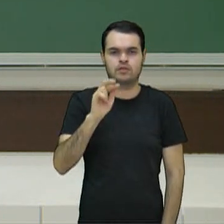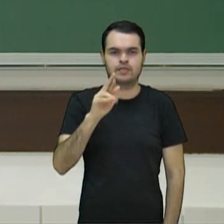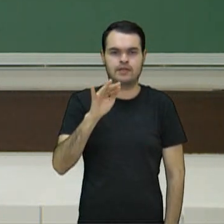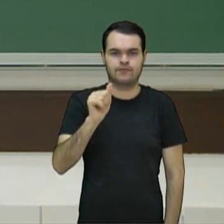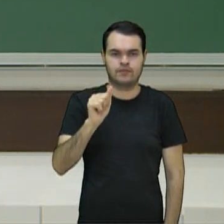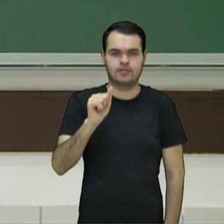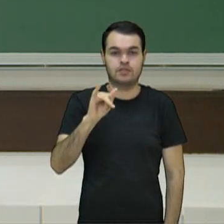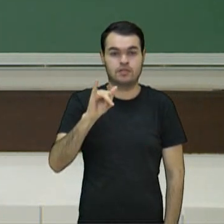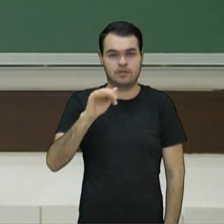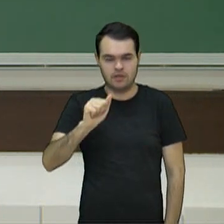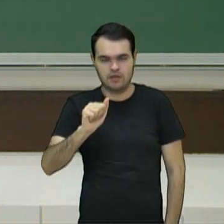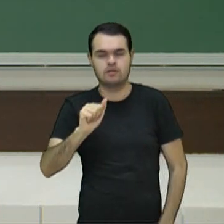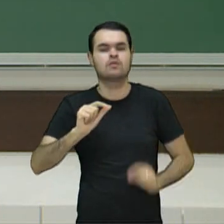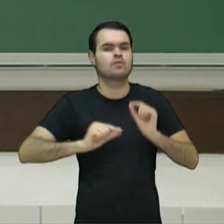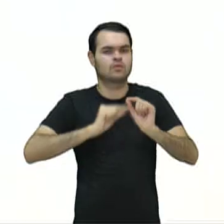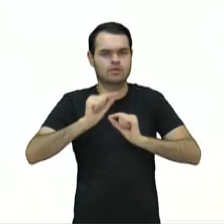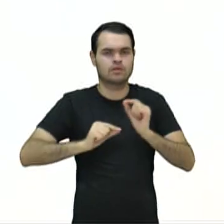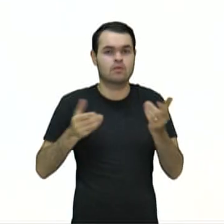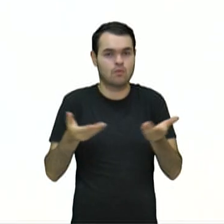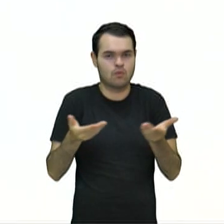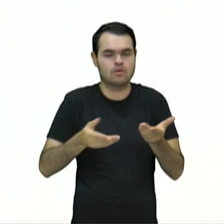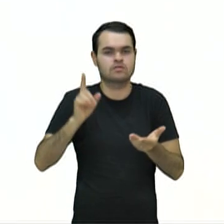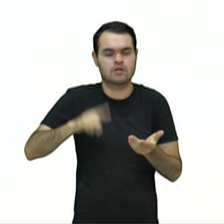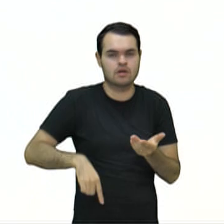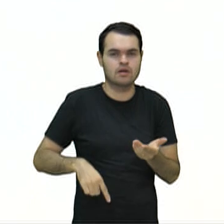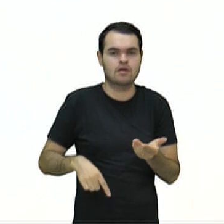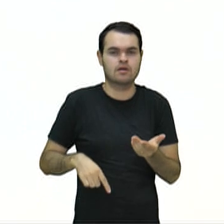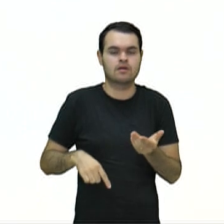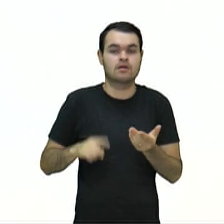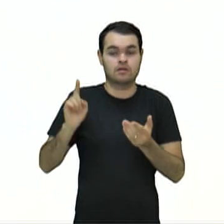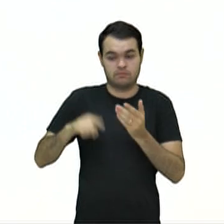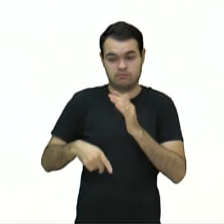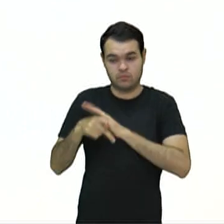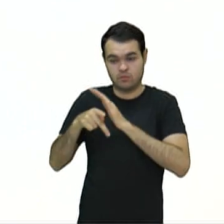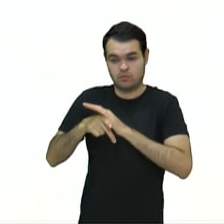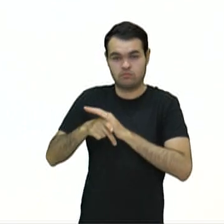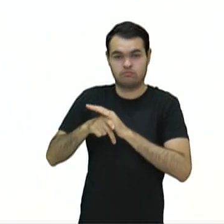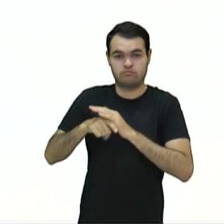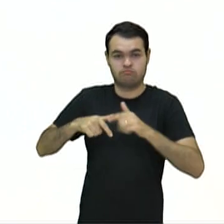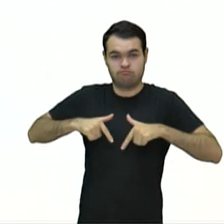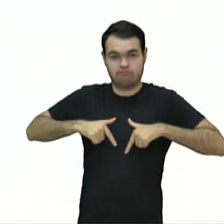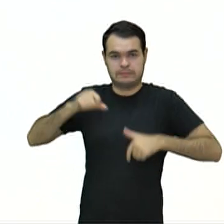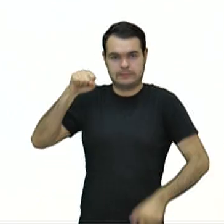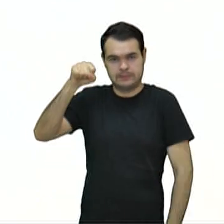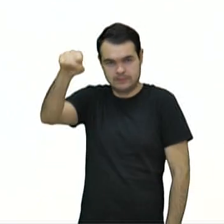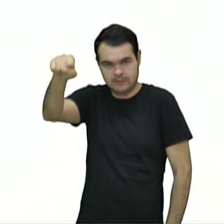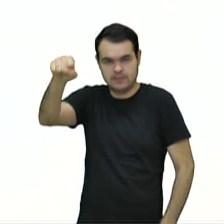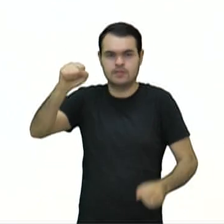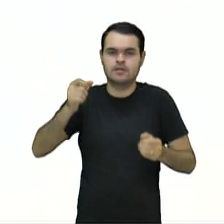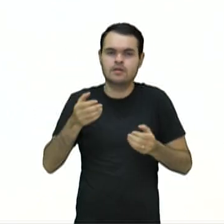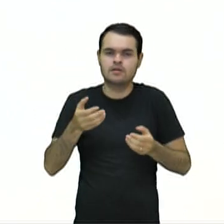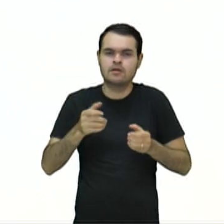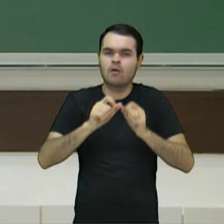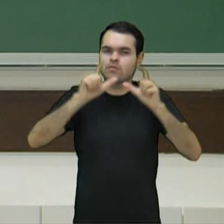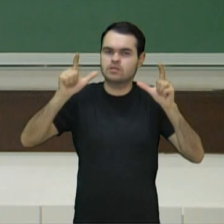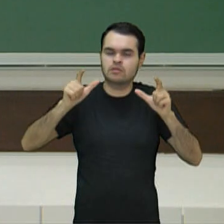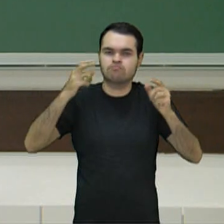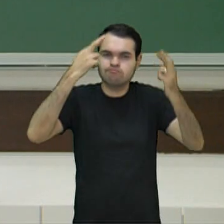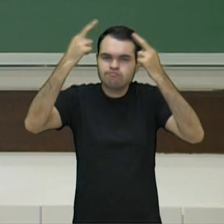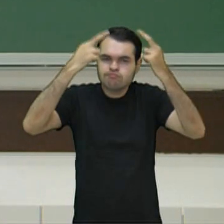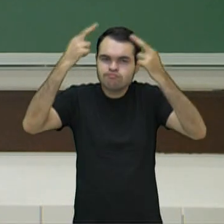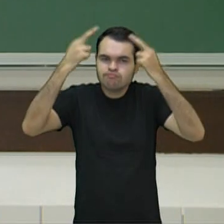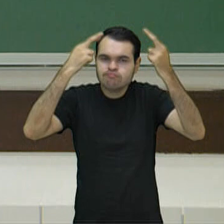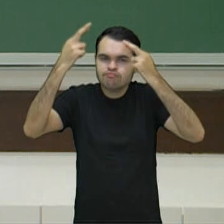vamos fazer uma retomada dos nossos heróis modernos e clássicos e aumentarmos o nosso repertório léxico com relação a esses